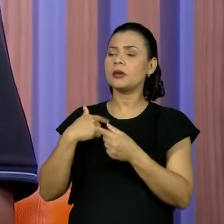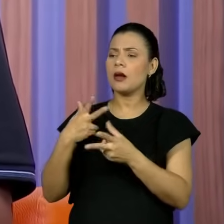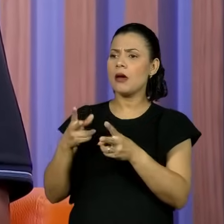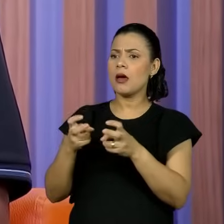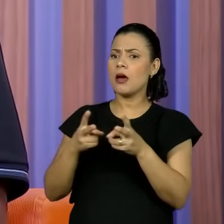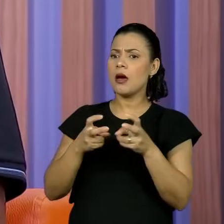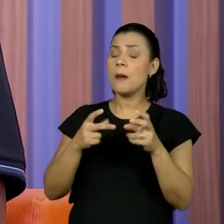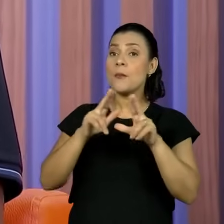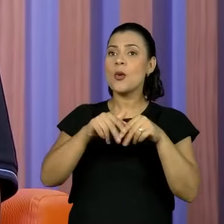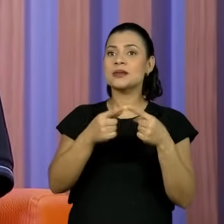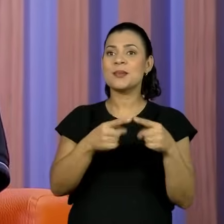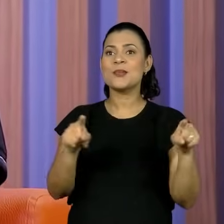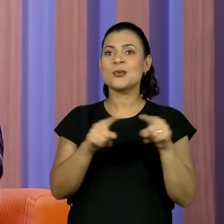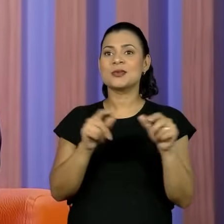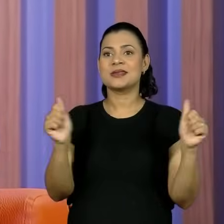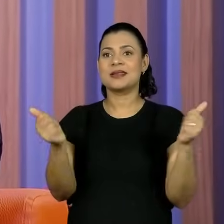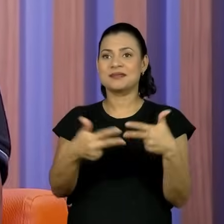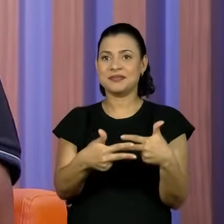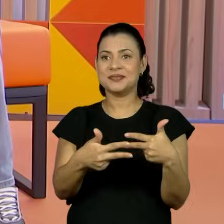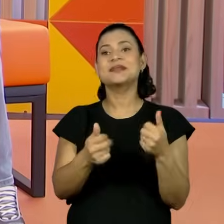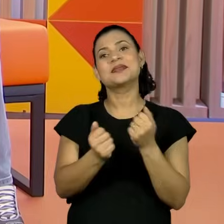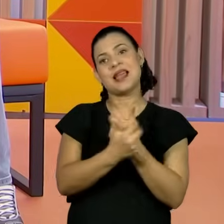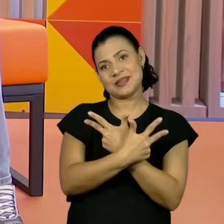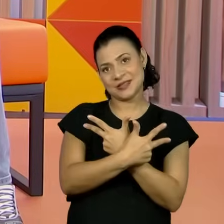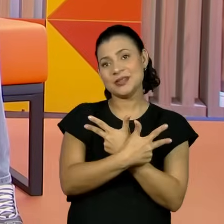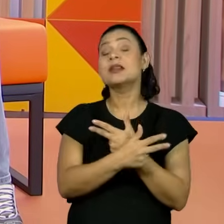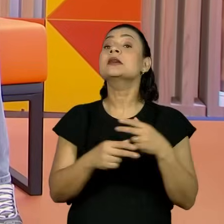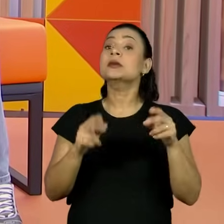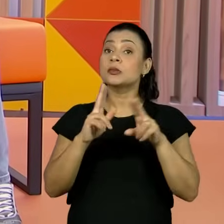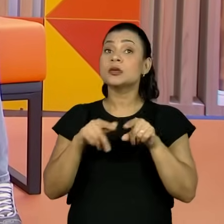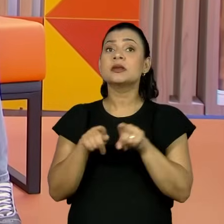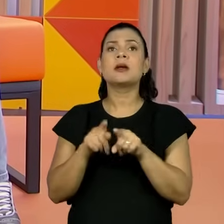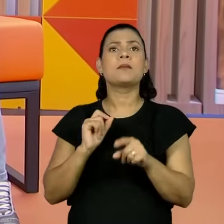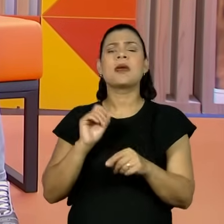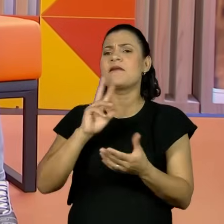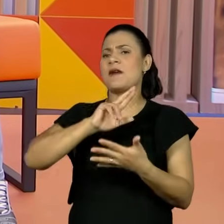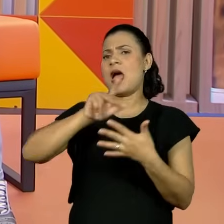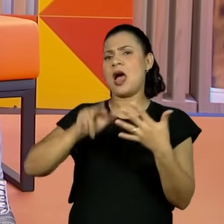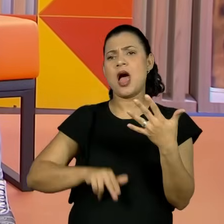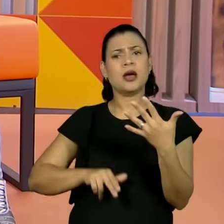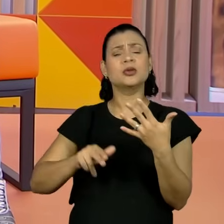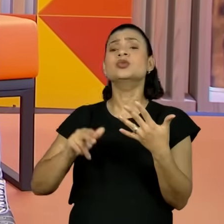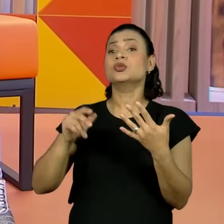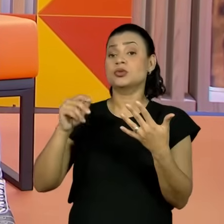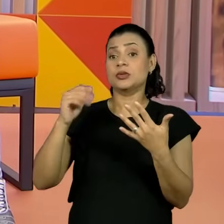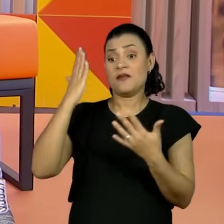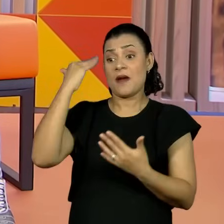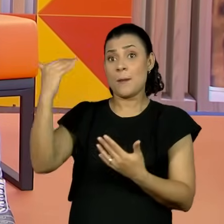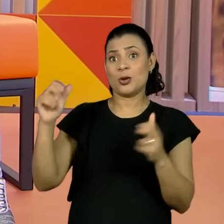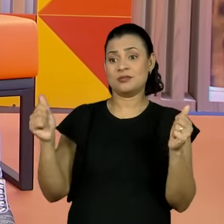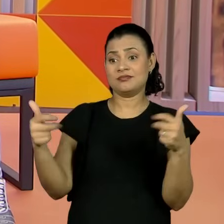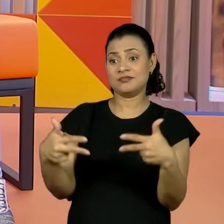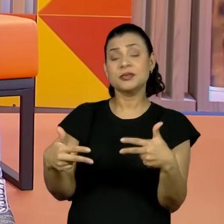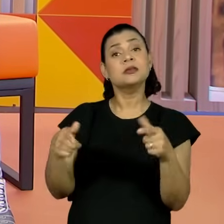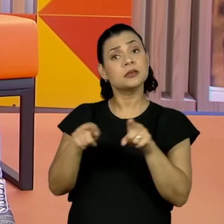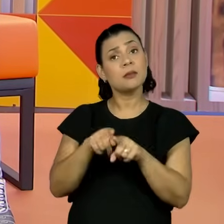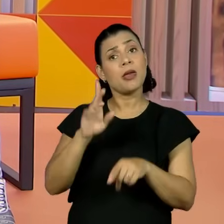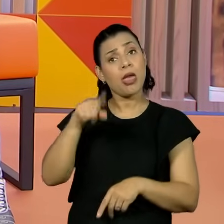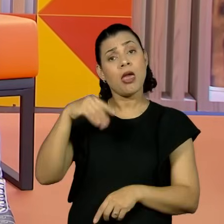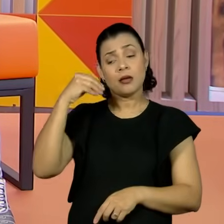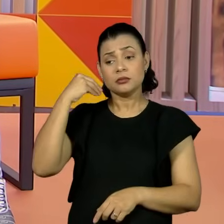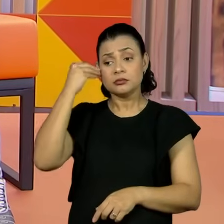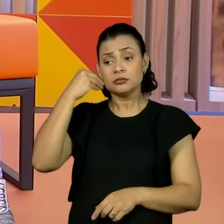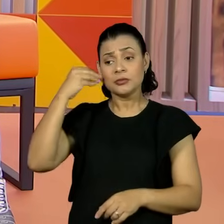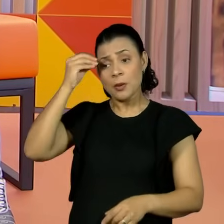dos Racionais, né? Então, não só o Brown, como o KLJ, o Ed Rock e o Blue são intelectuais também, na medida